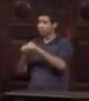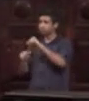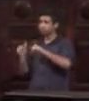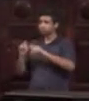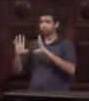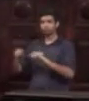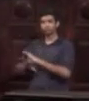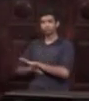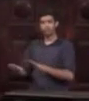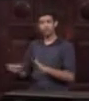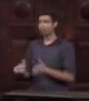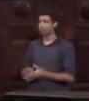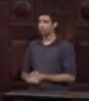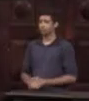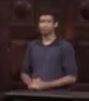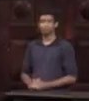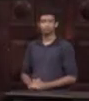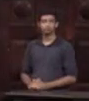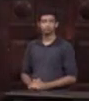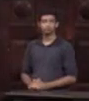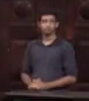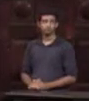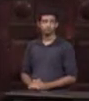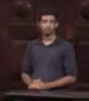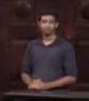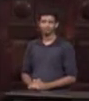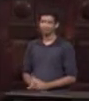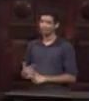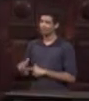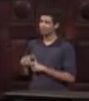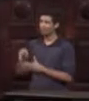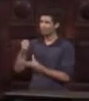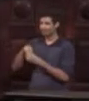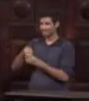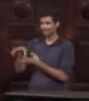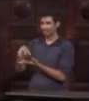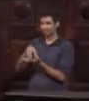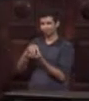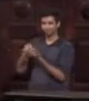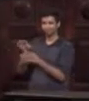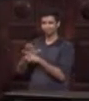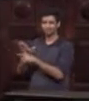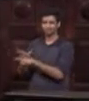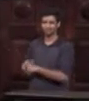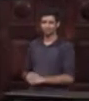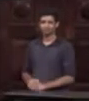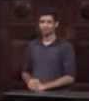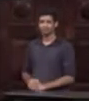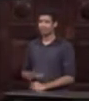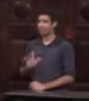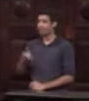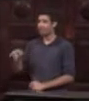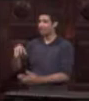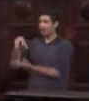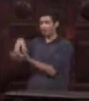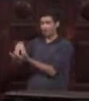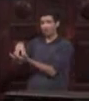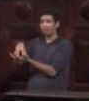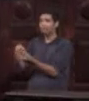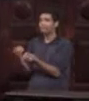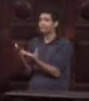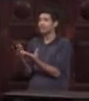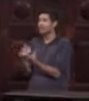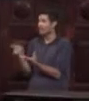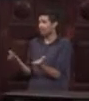solucionar de uma vez por todas este problema dentro das unidades. Unidades essas onde os